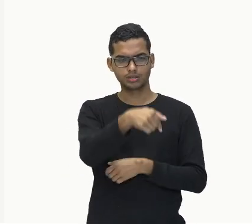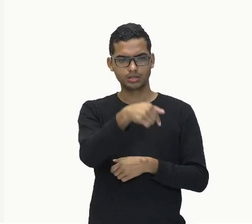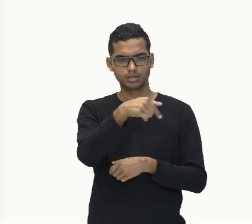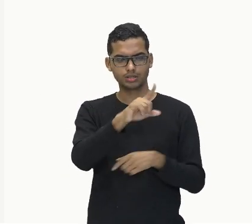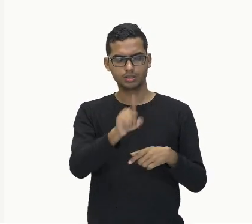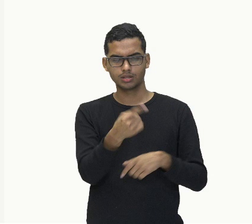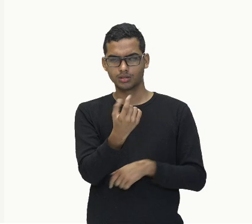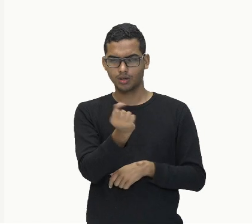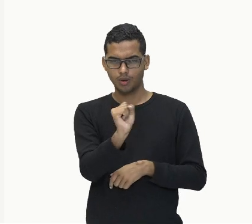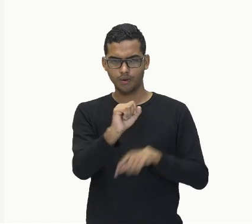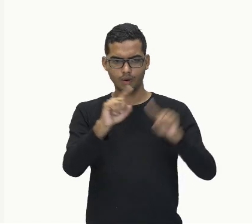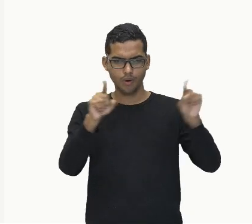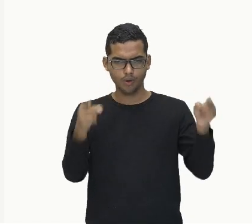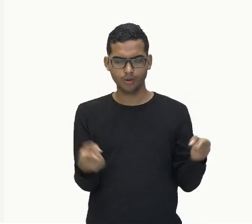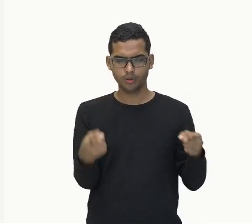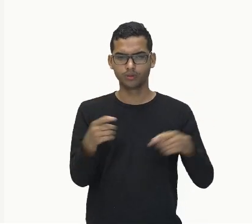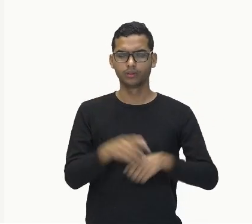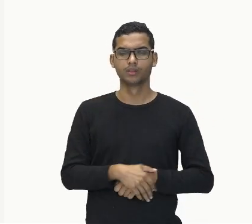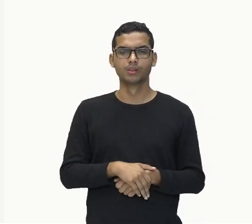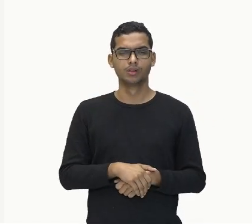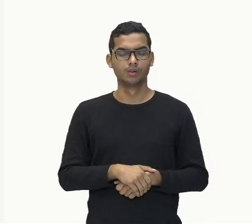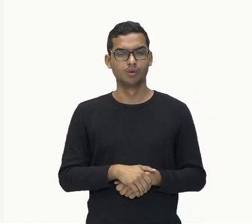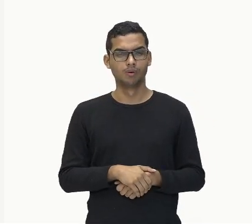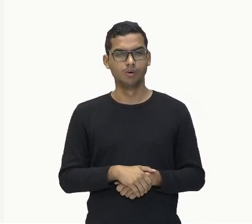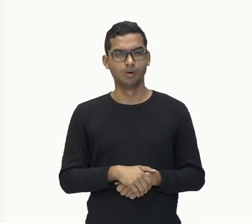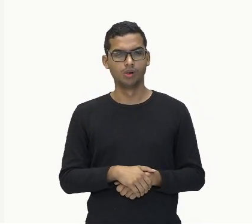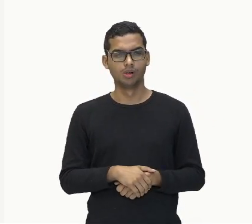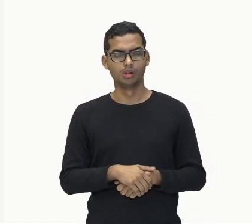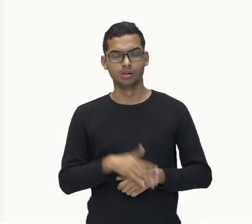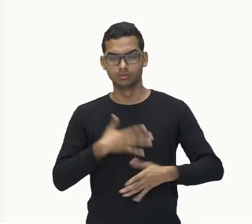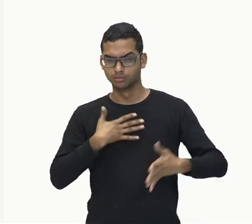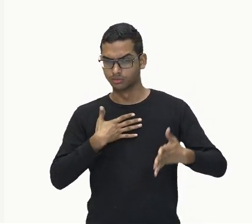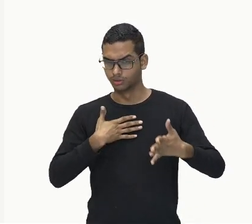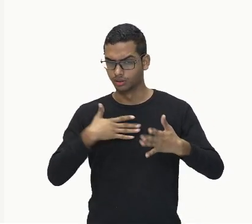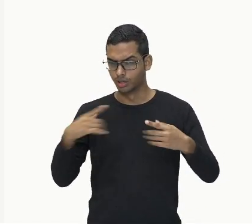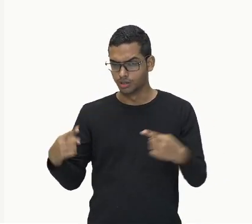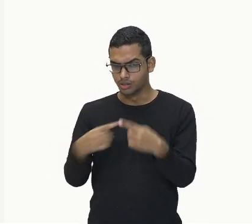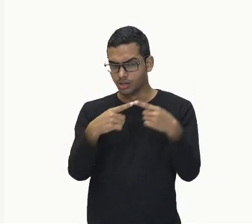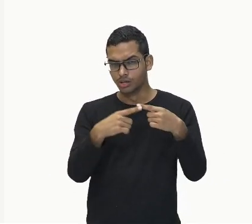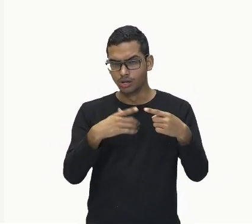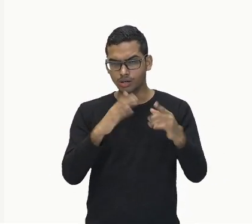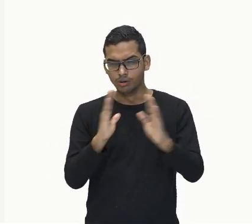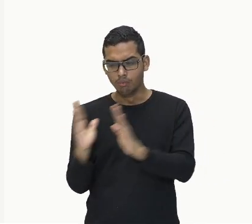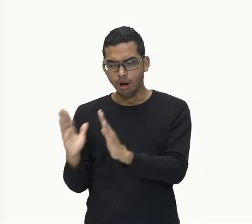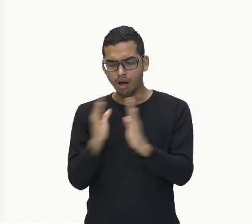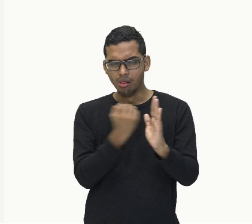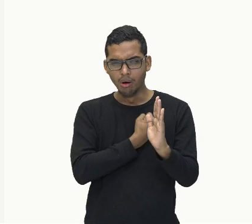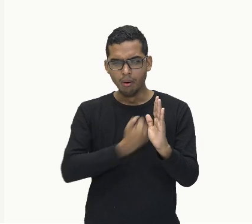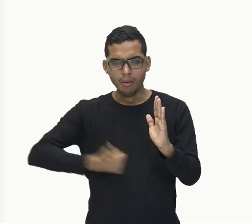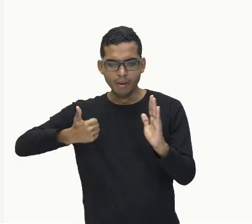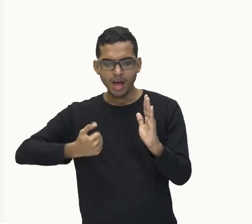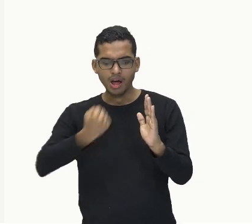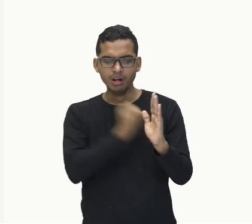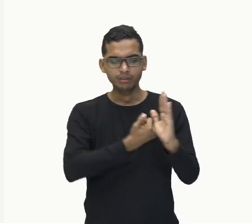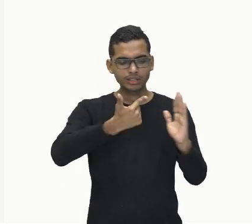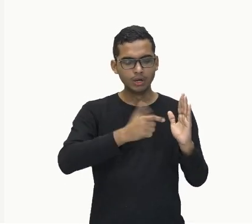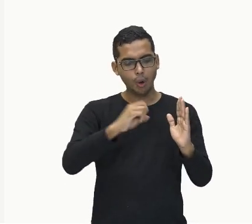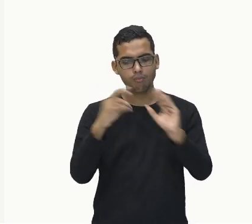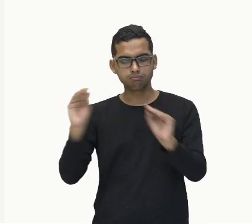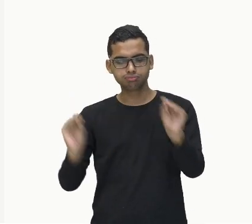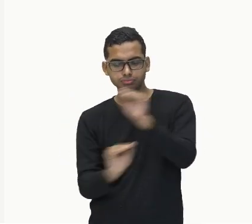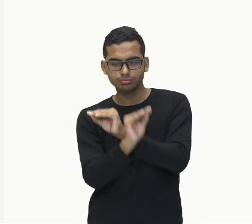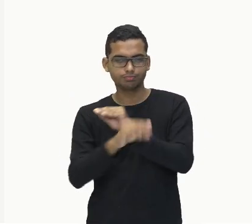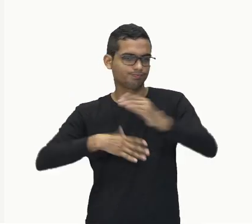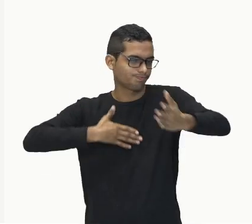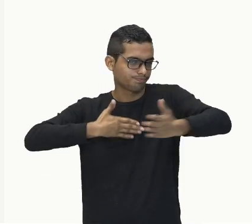8, 8 com o 7. Na combinação não importa a ordem dos números, então a gente não vai precisar